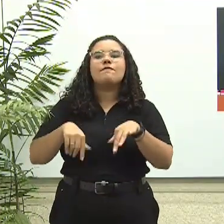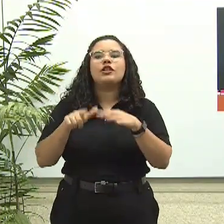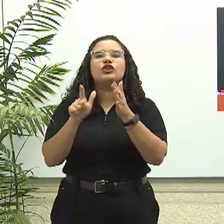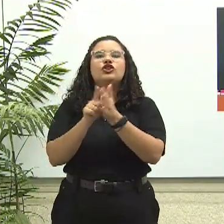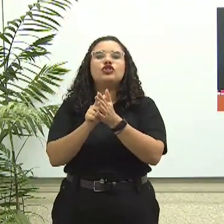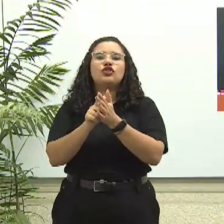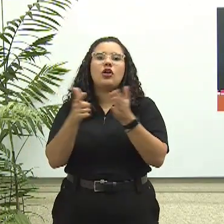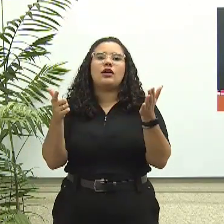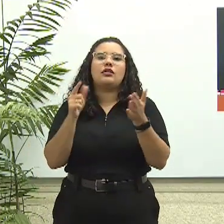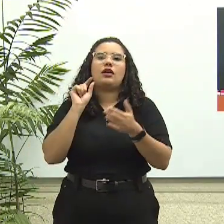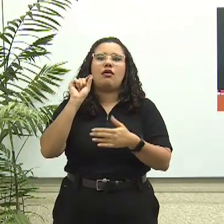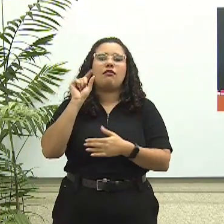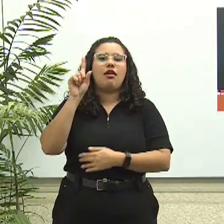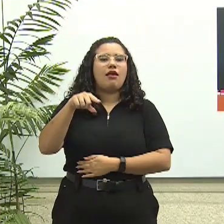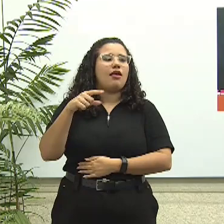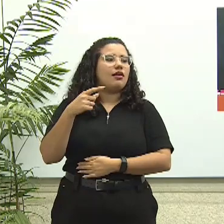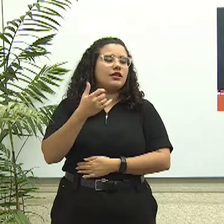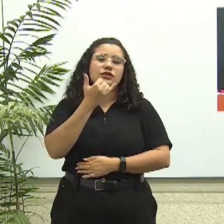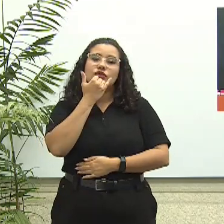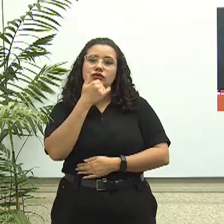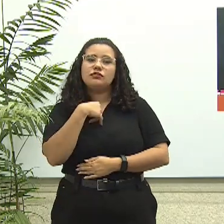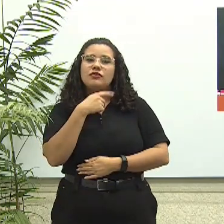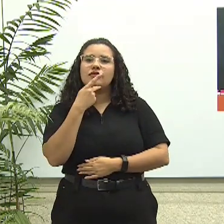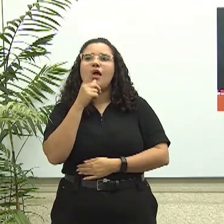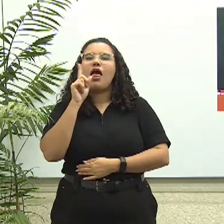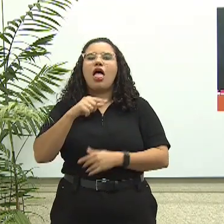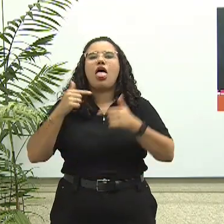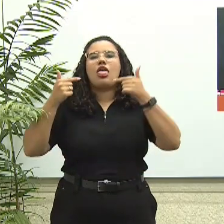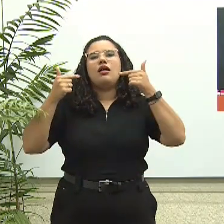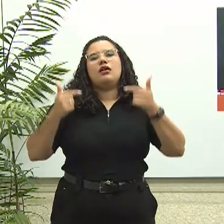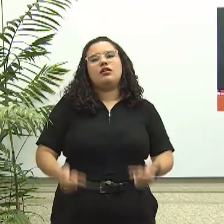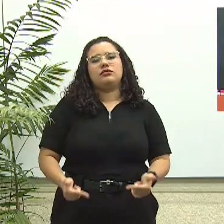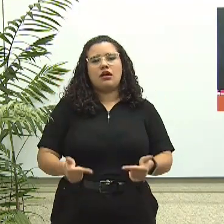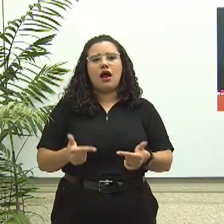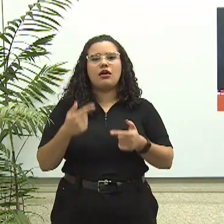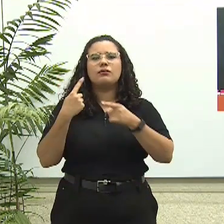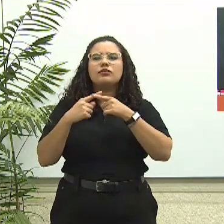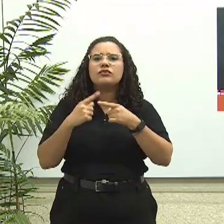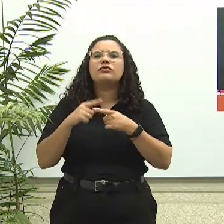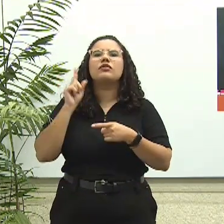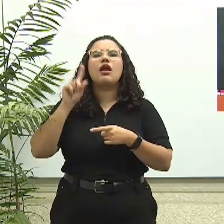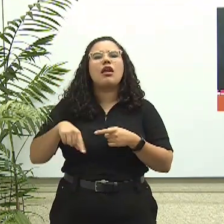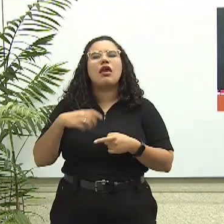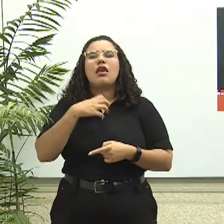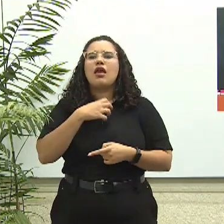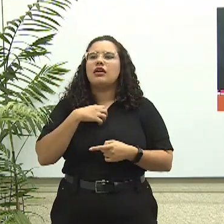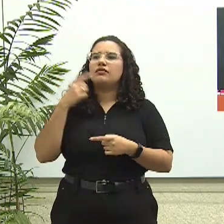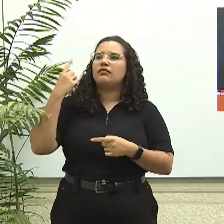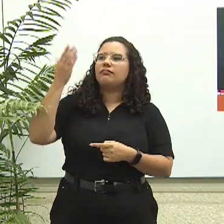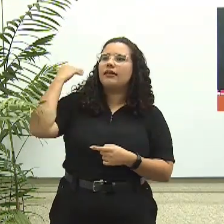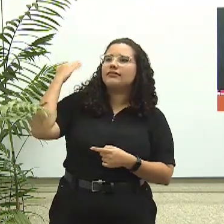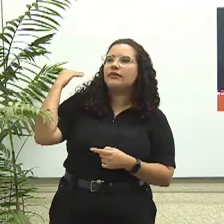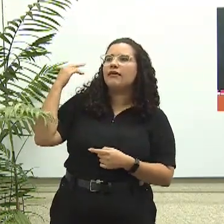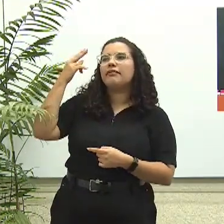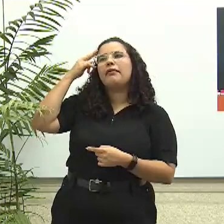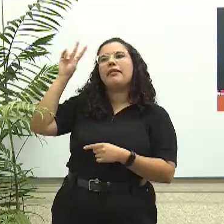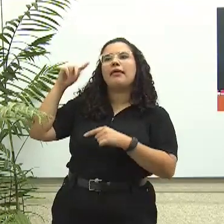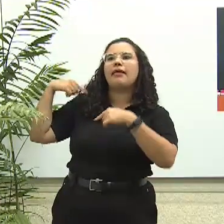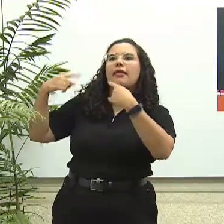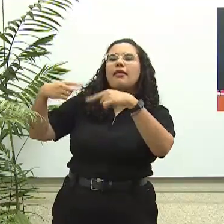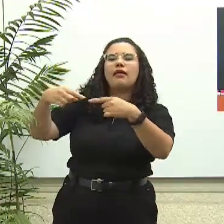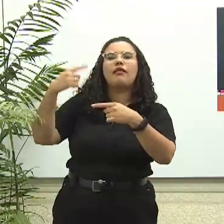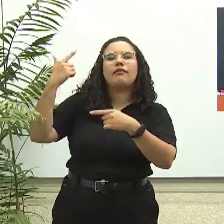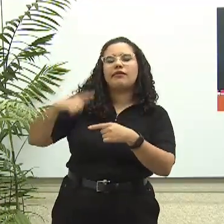que tava já em desculpe o termo enchendo o saco que é de ficar pegando release e fazendo coisinha isso aí já